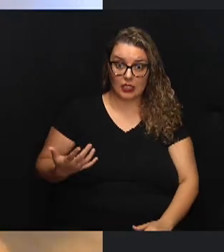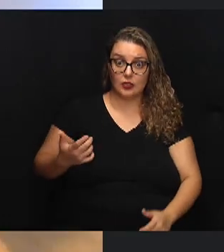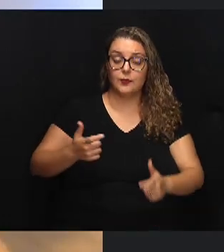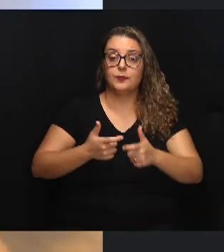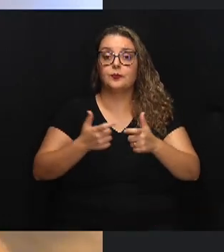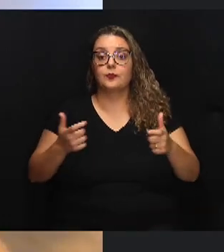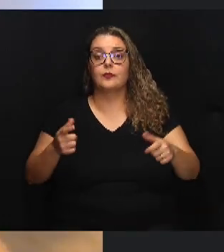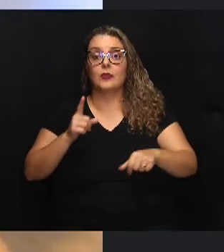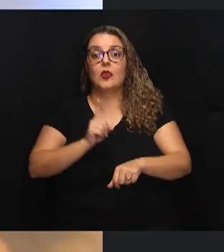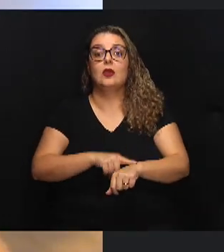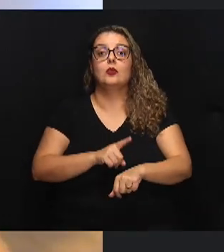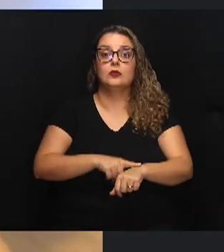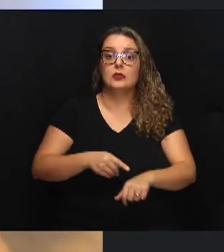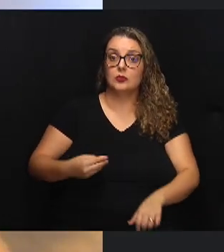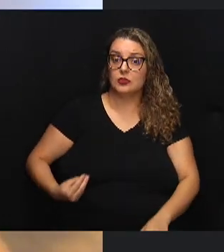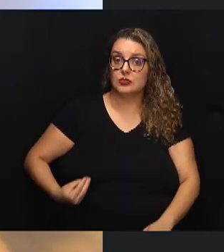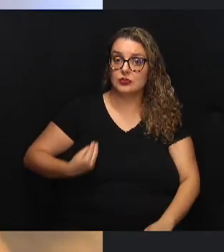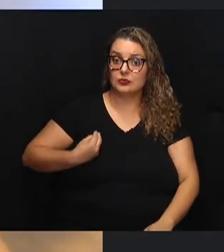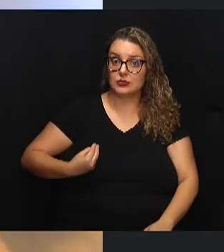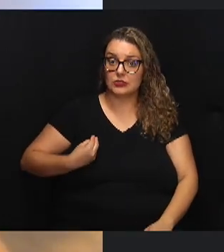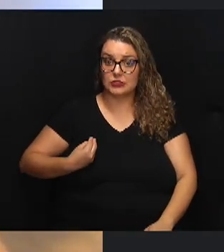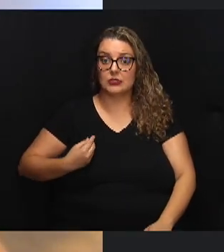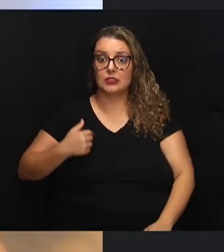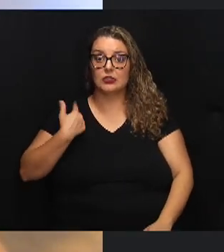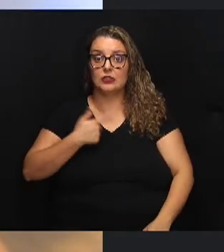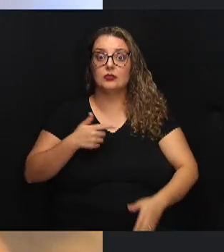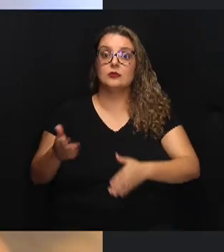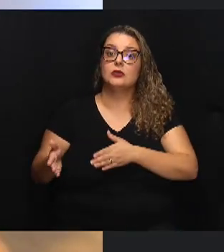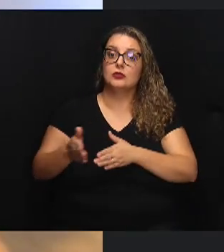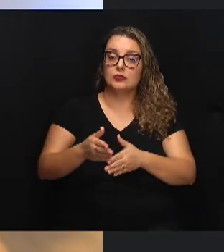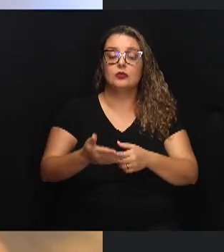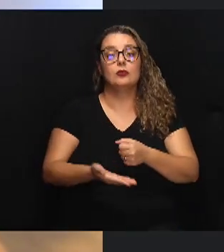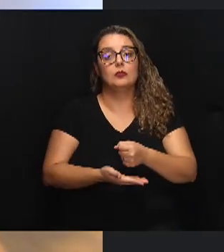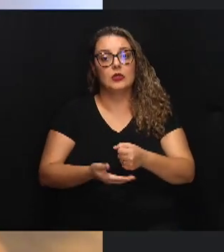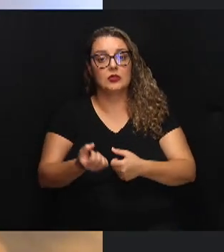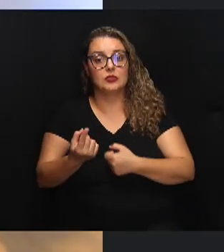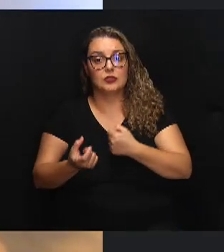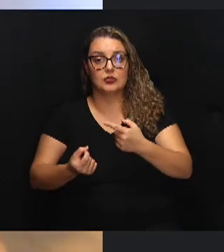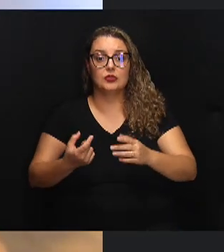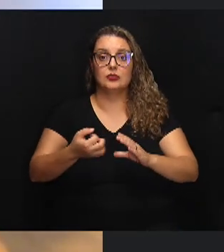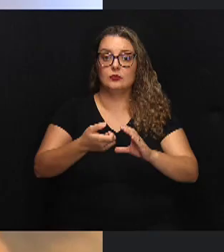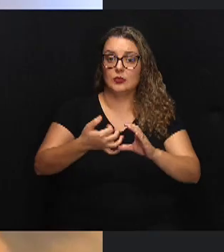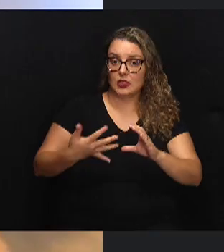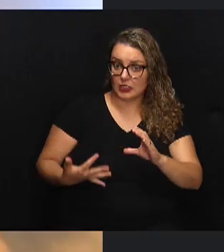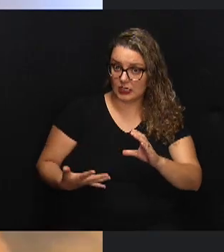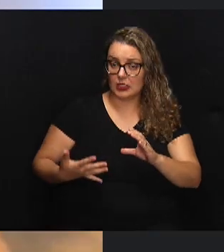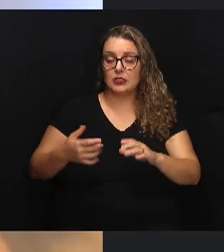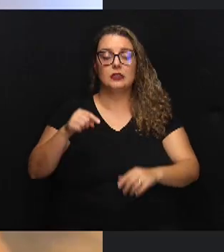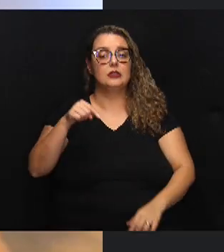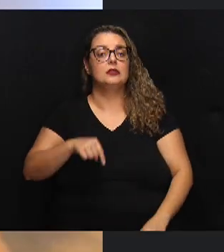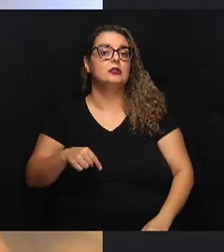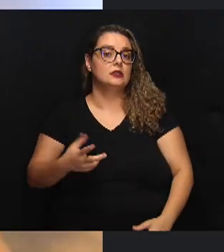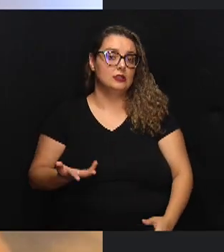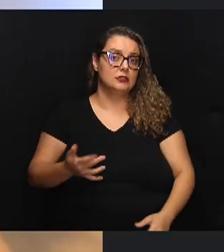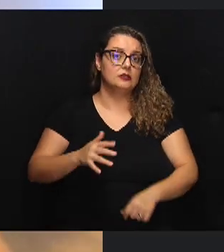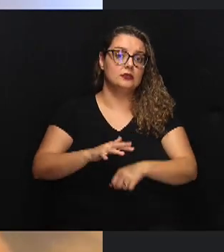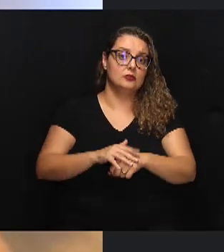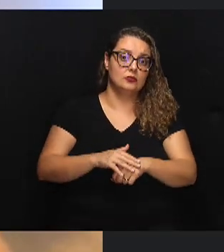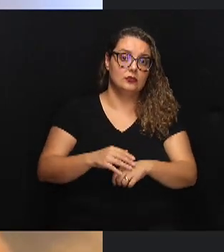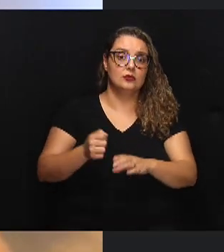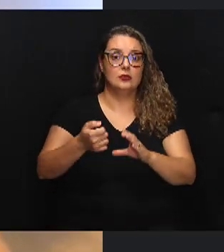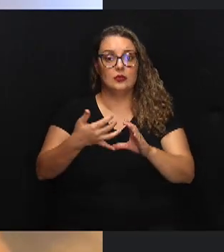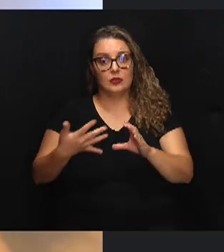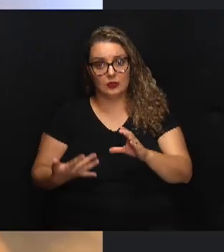o tempo de vida e a gente vai direcionar com base em algumas características dessa doença, algumas características do